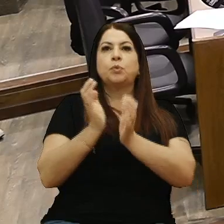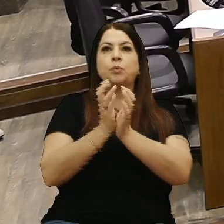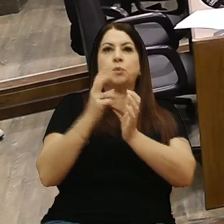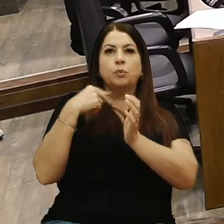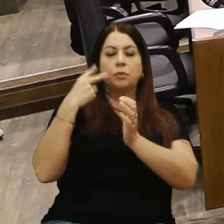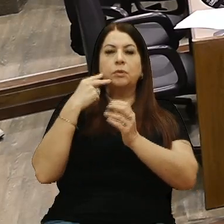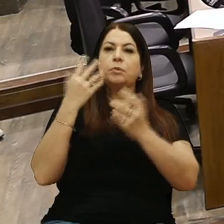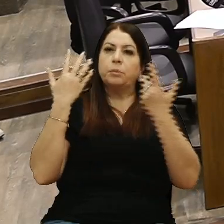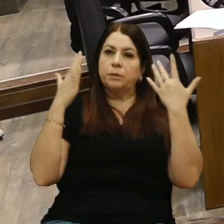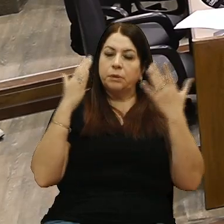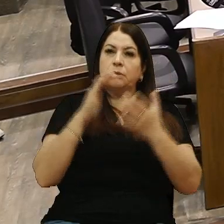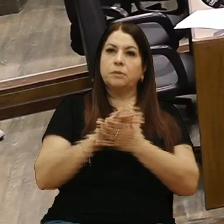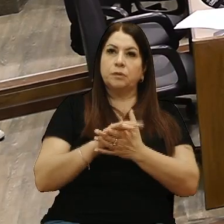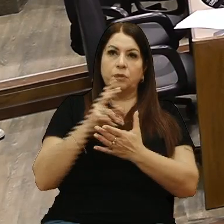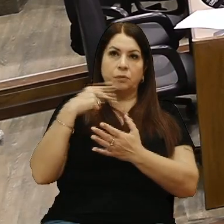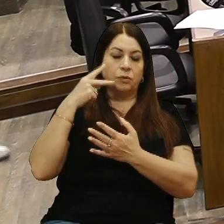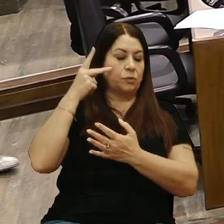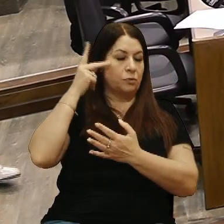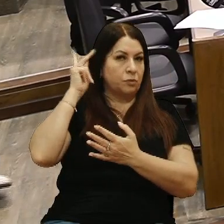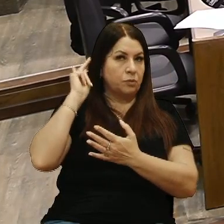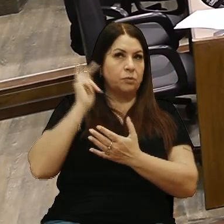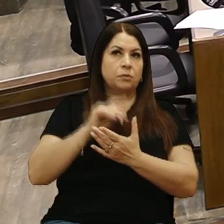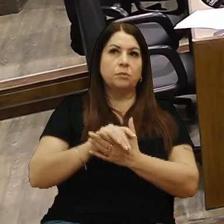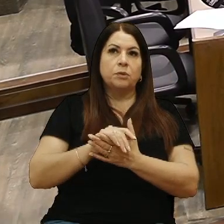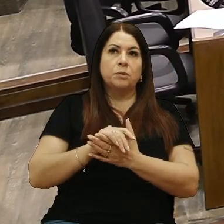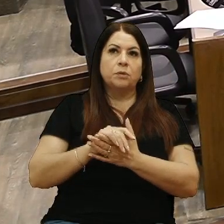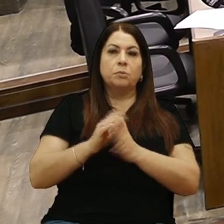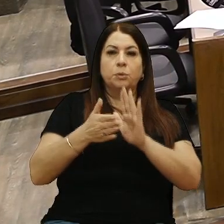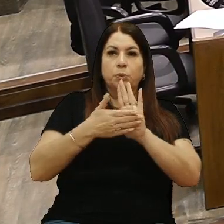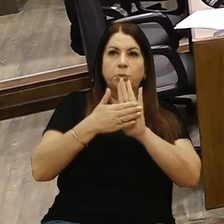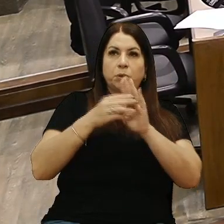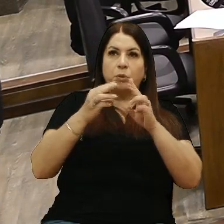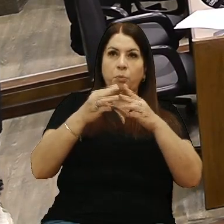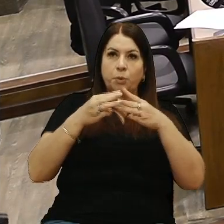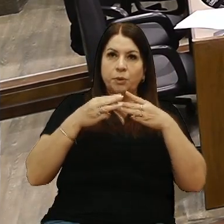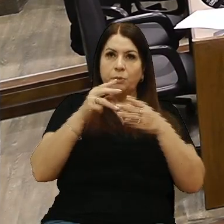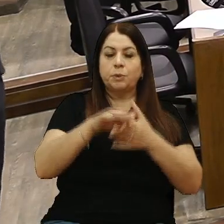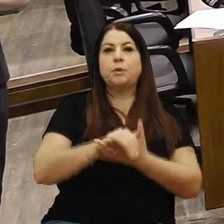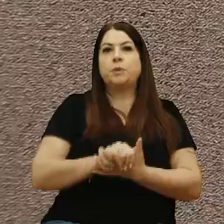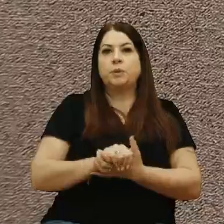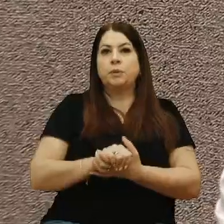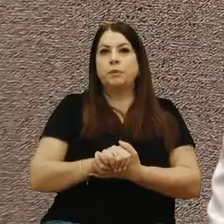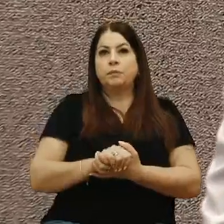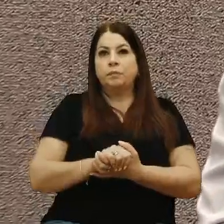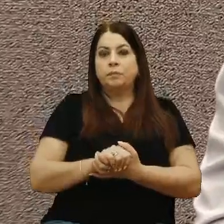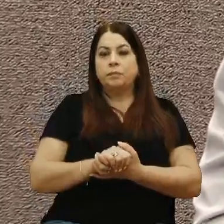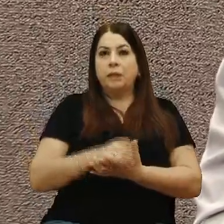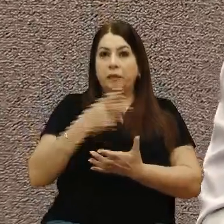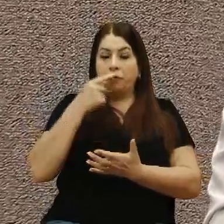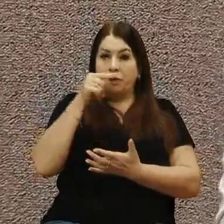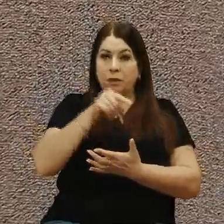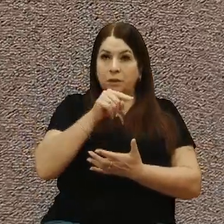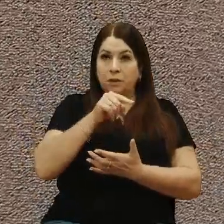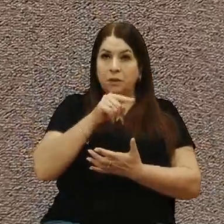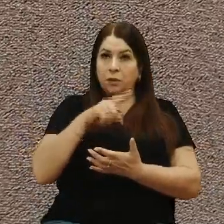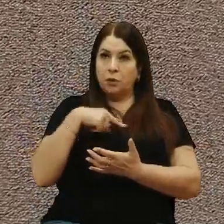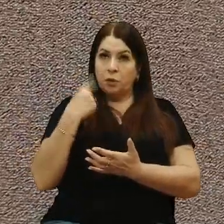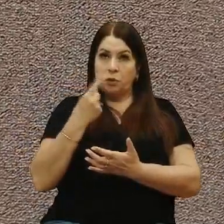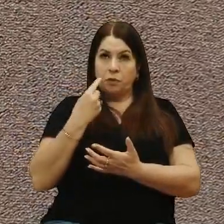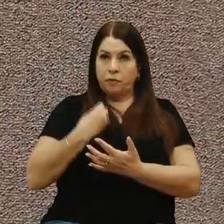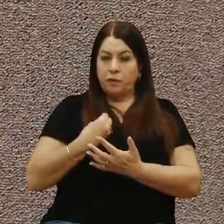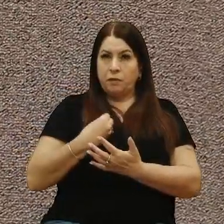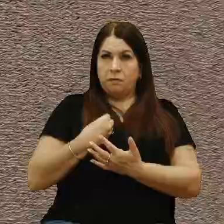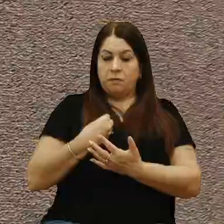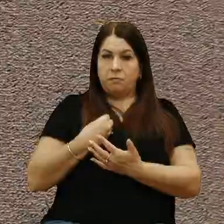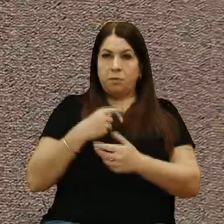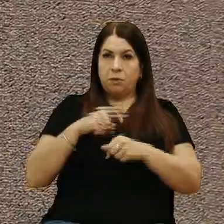queria parabenizar o vereador Iago pela proposição da moção e queria dizer que a gente vive